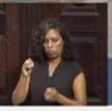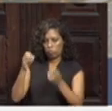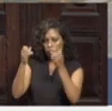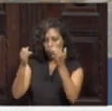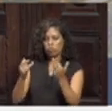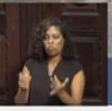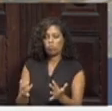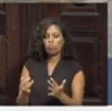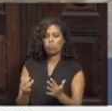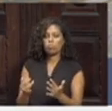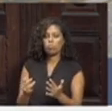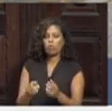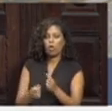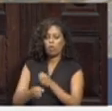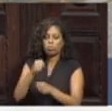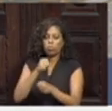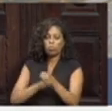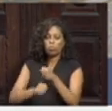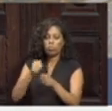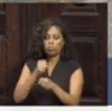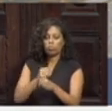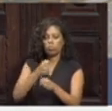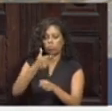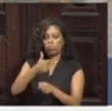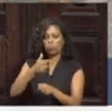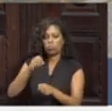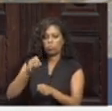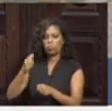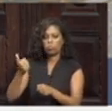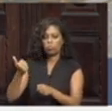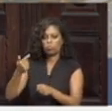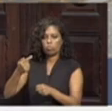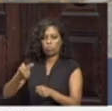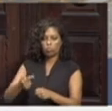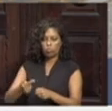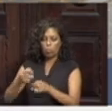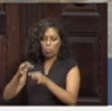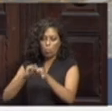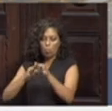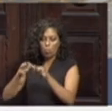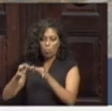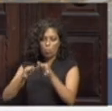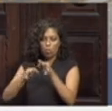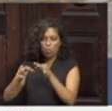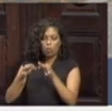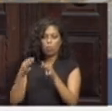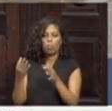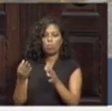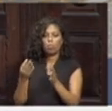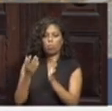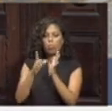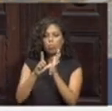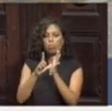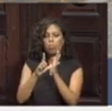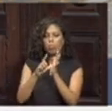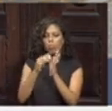isso, em outubro do ano passado, nós fizemos uma audiência pública nessa casa sobre um problema grave no metrô, que diz respeito aos ambulantes